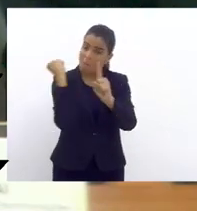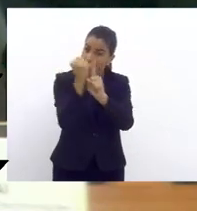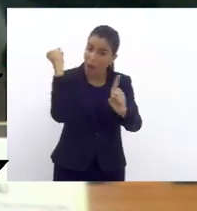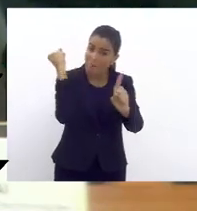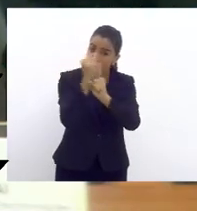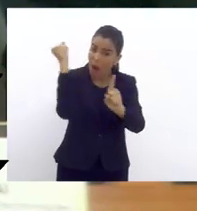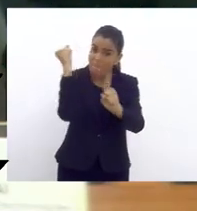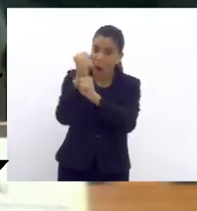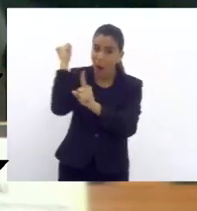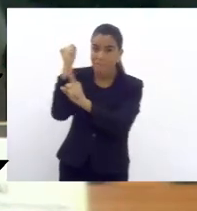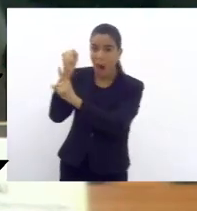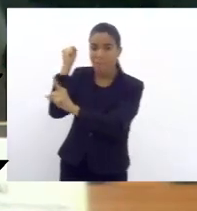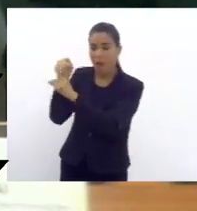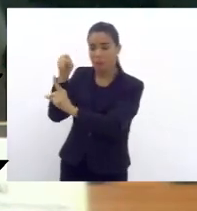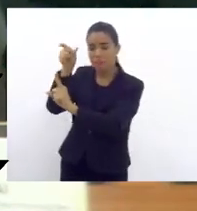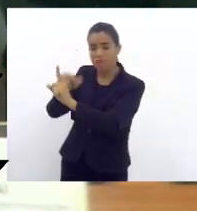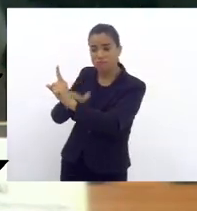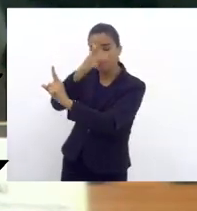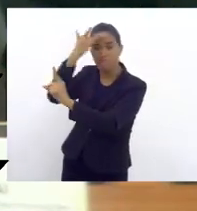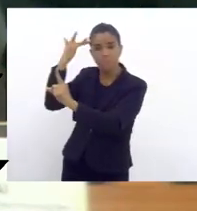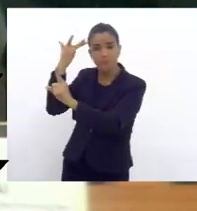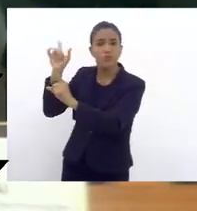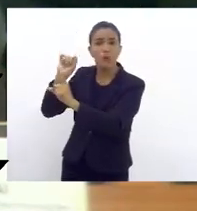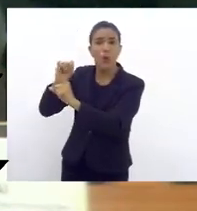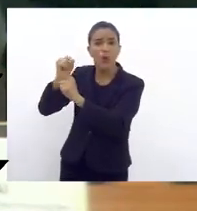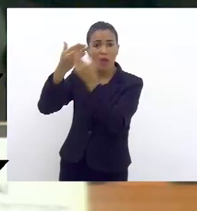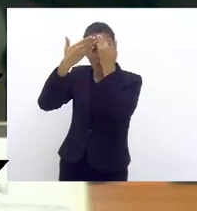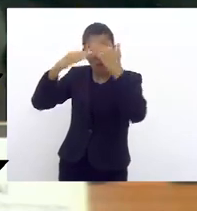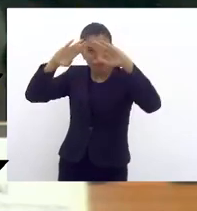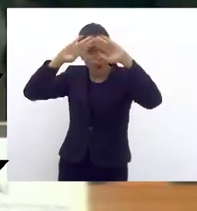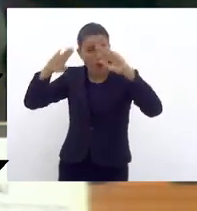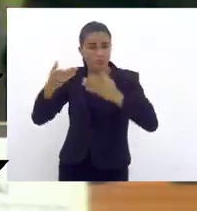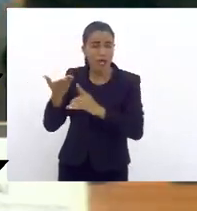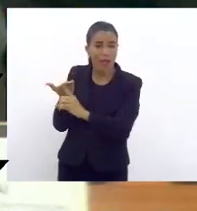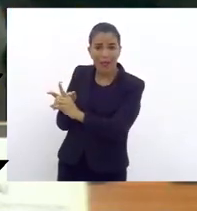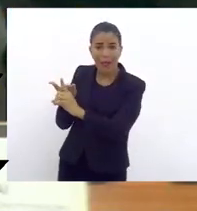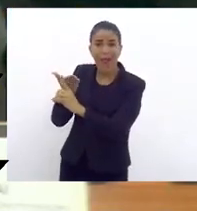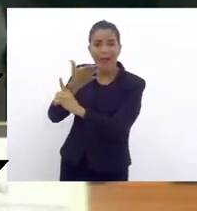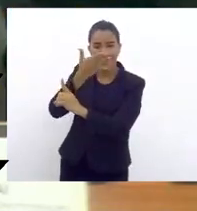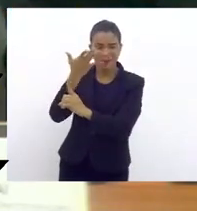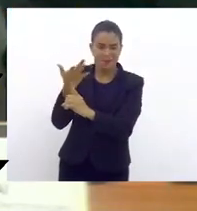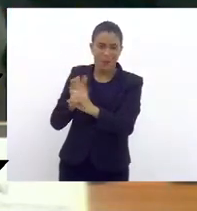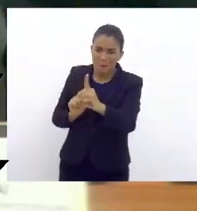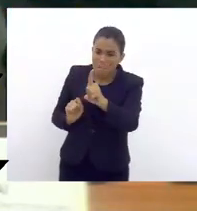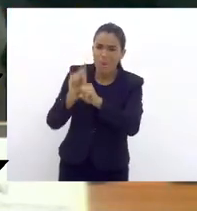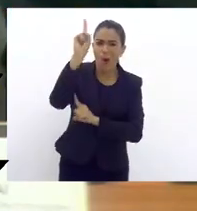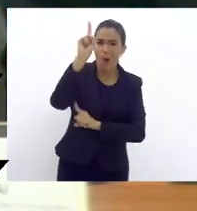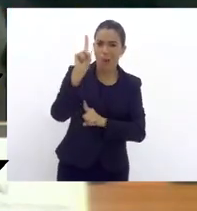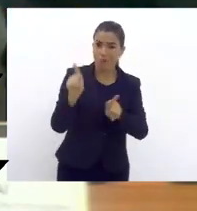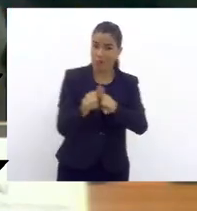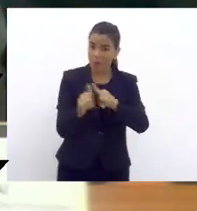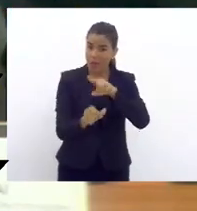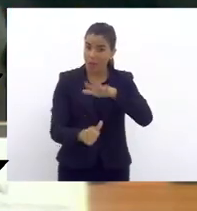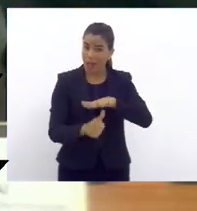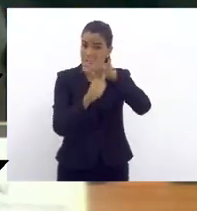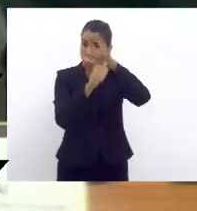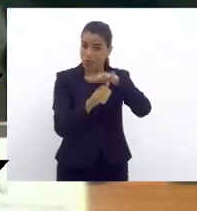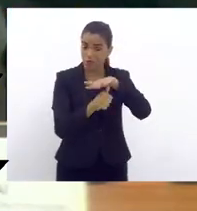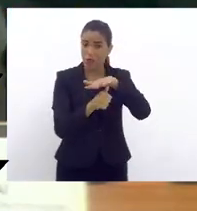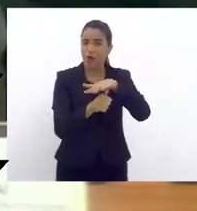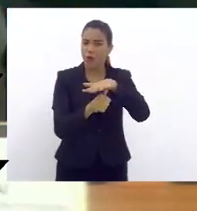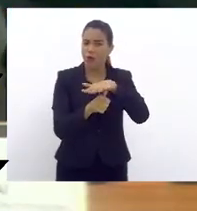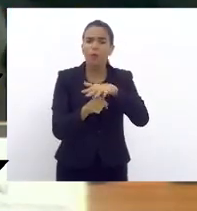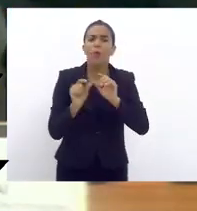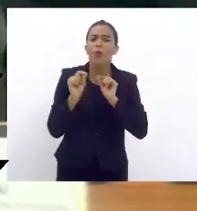de pessoas que professam religiosidade de matriz africana expulsão de l crianças religiosas